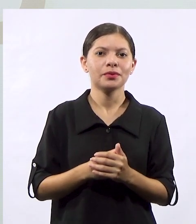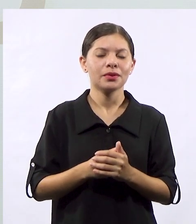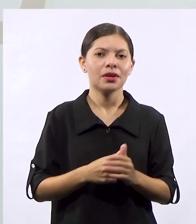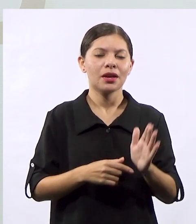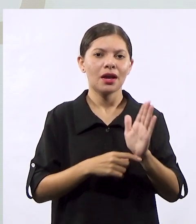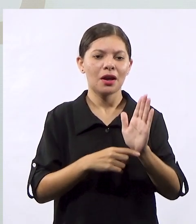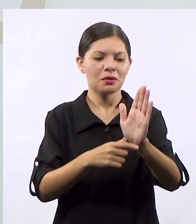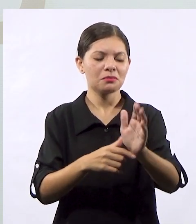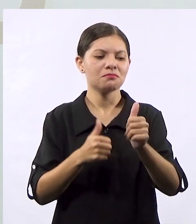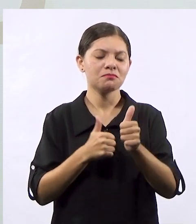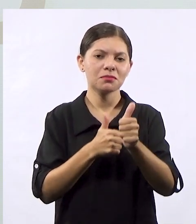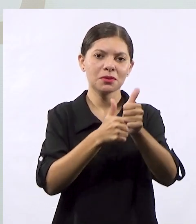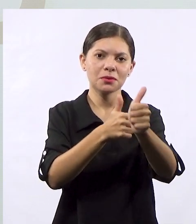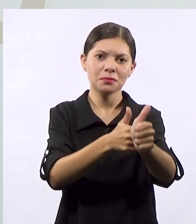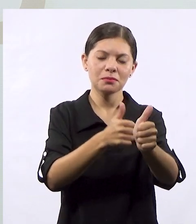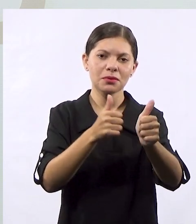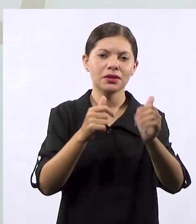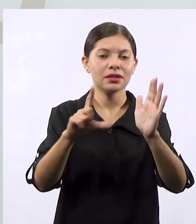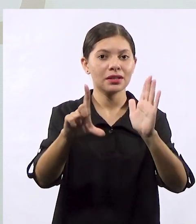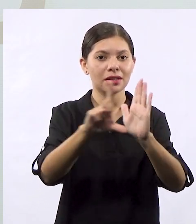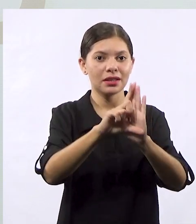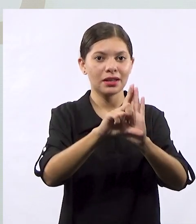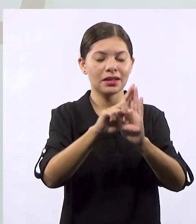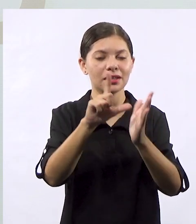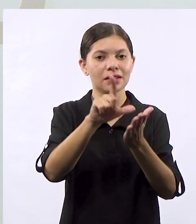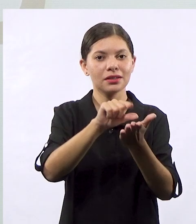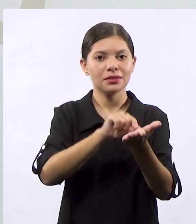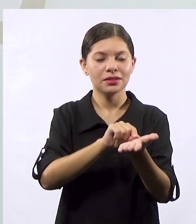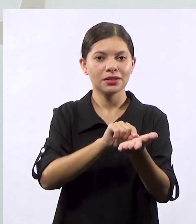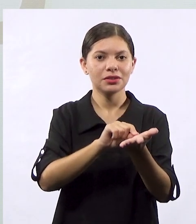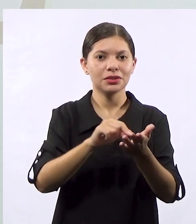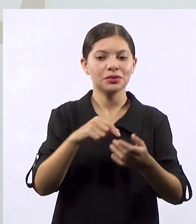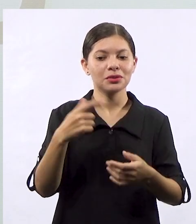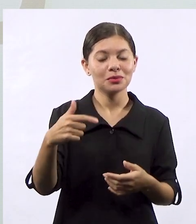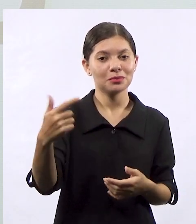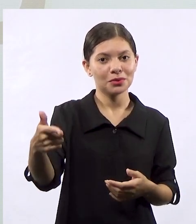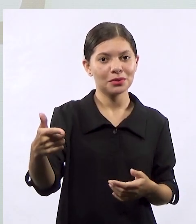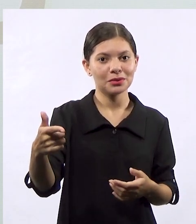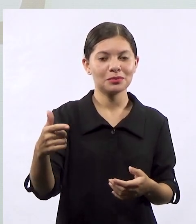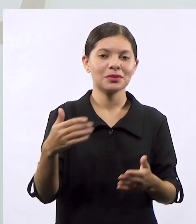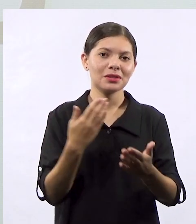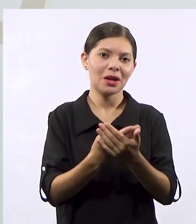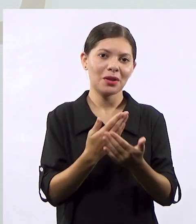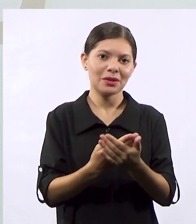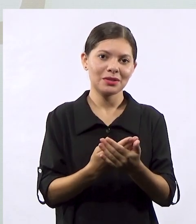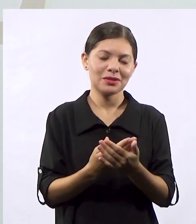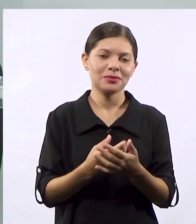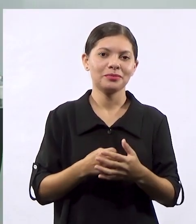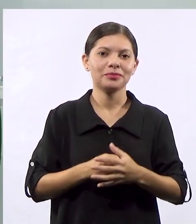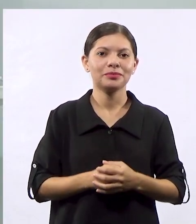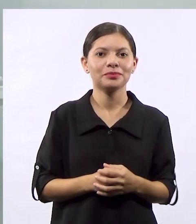educação, acompanhe a LDB e os seus artigos. E os próximos episódios, com